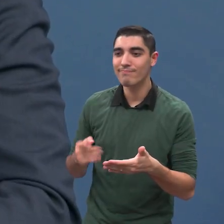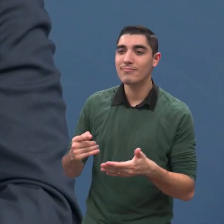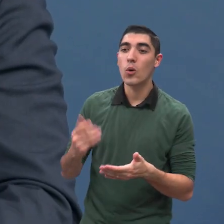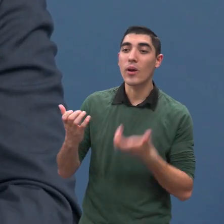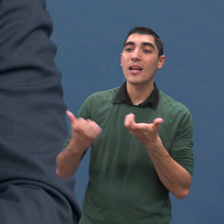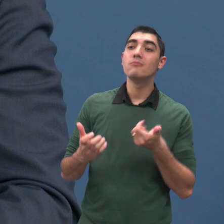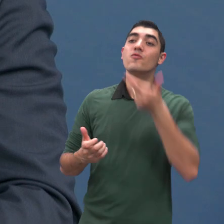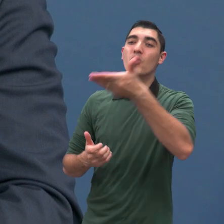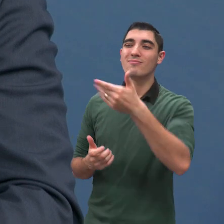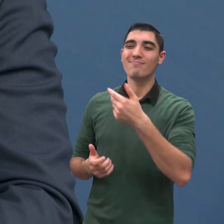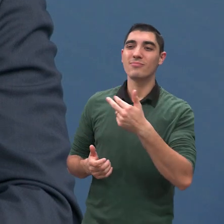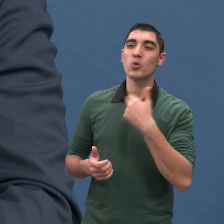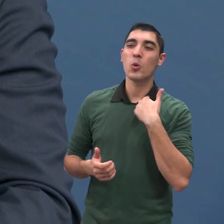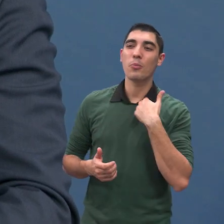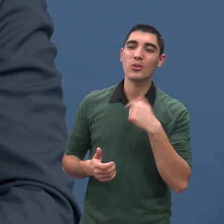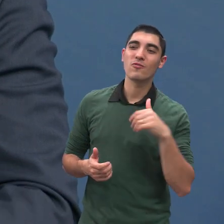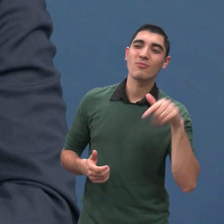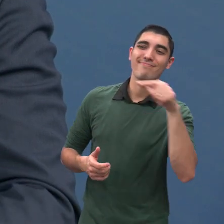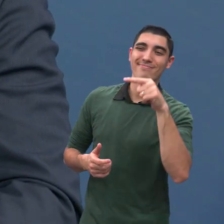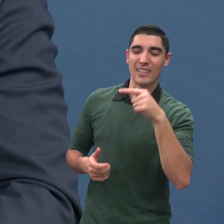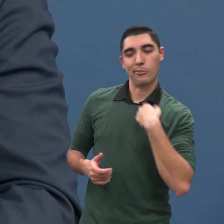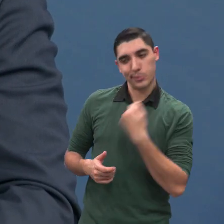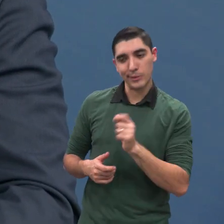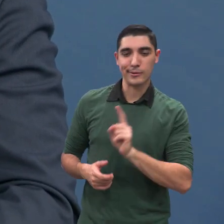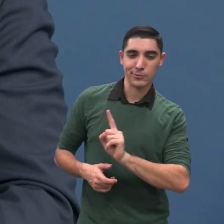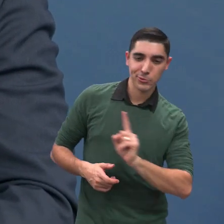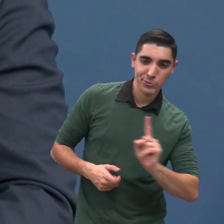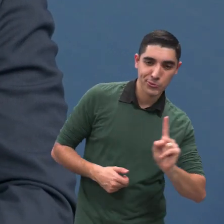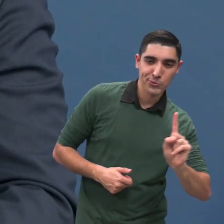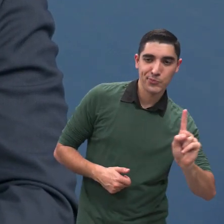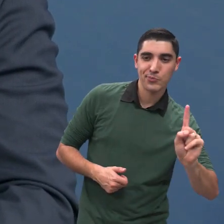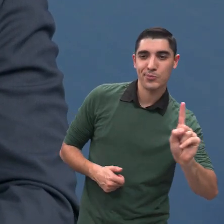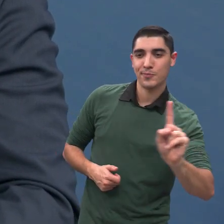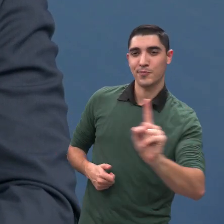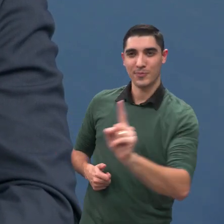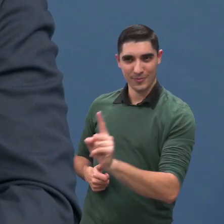Então, isso realmente, se a gente fala do ir e vir, né?